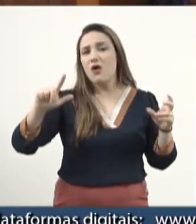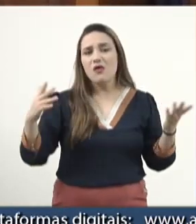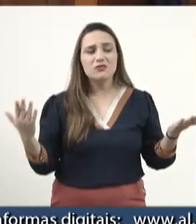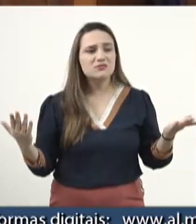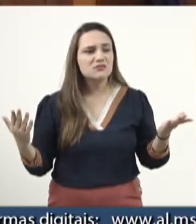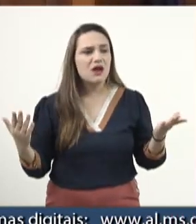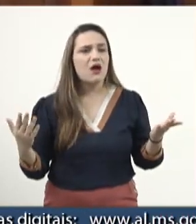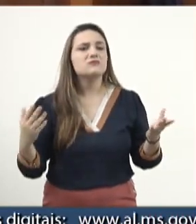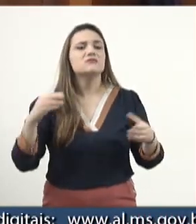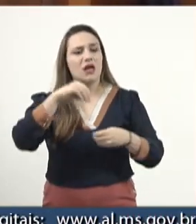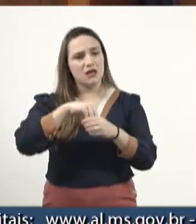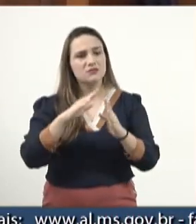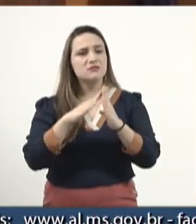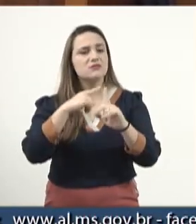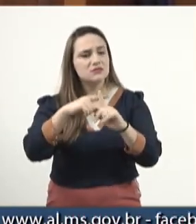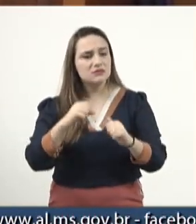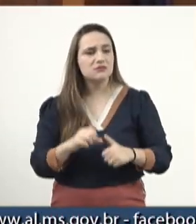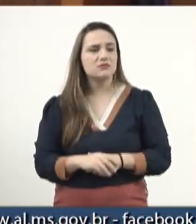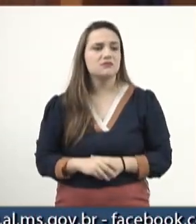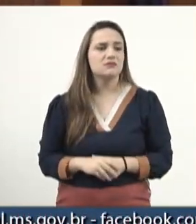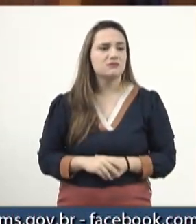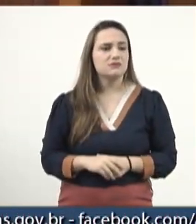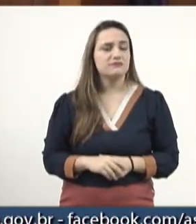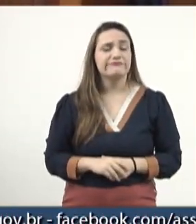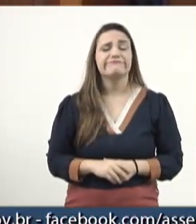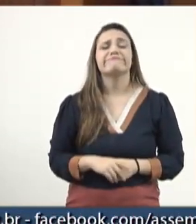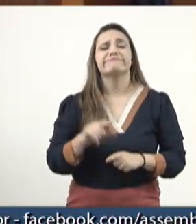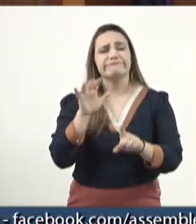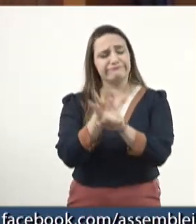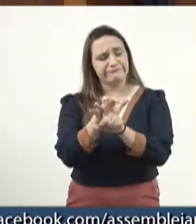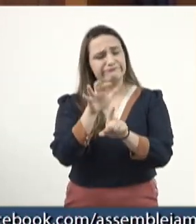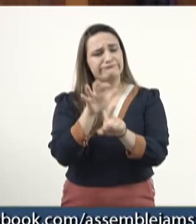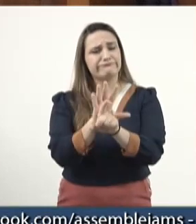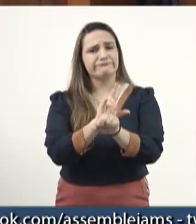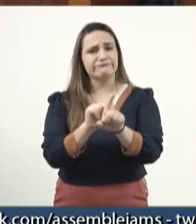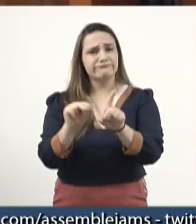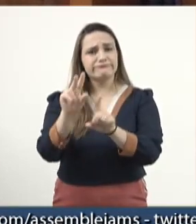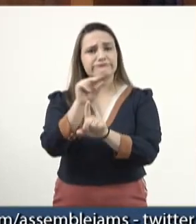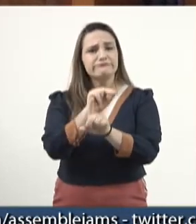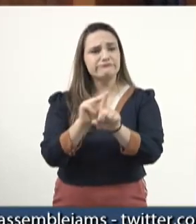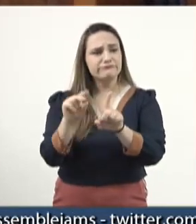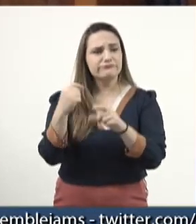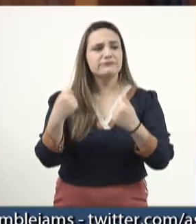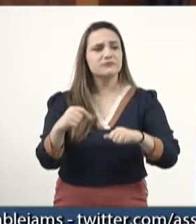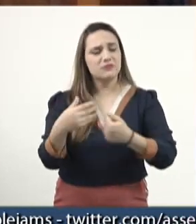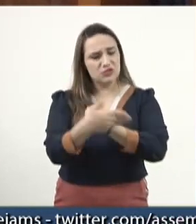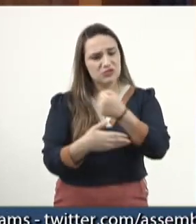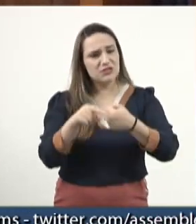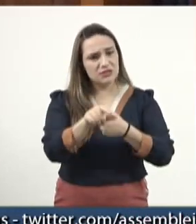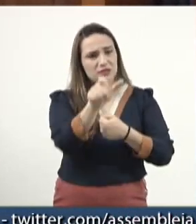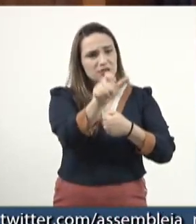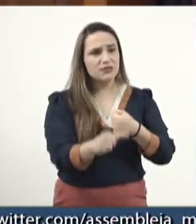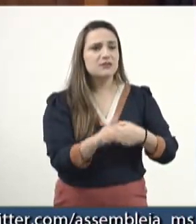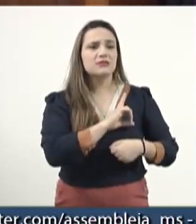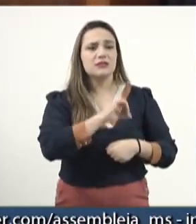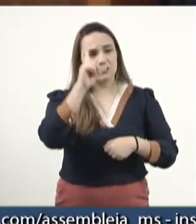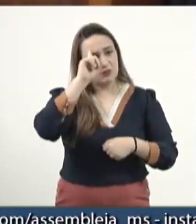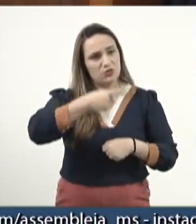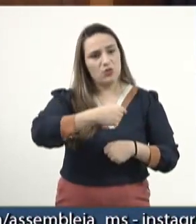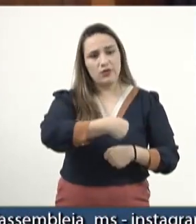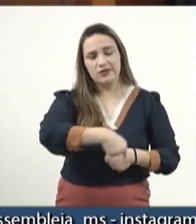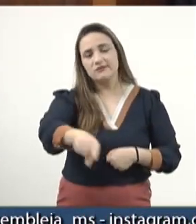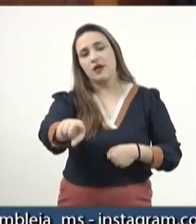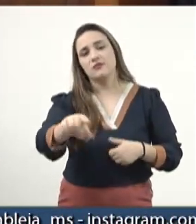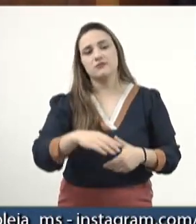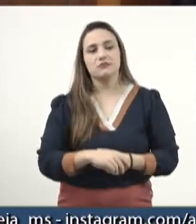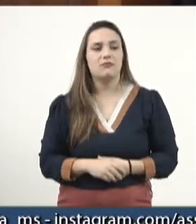das igrejas, né? E aquela lavagem cerebral que foi feita. Nós precisamos defender esse homem, que ele é um homem enviado por Deus.